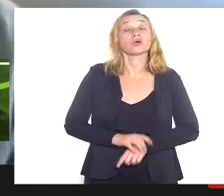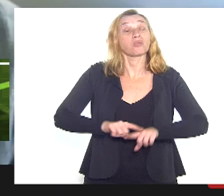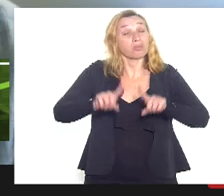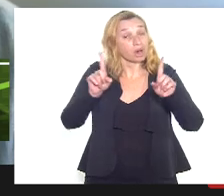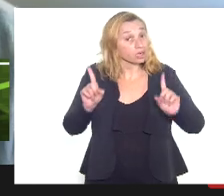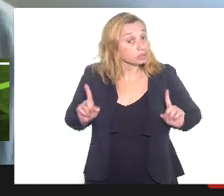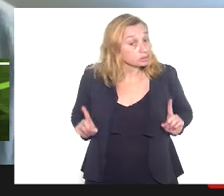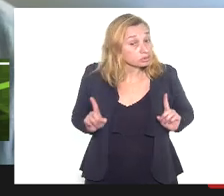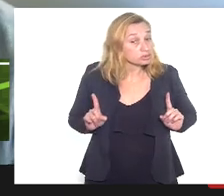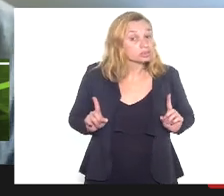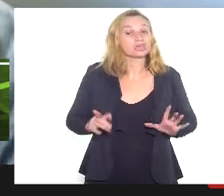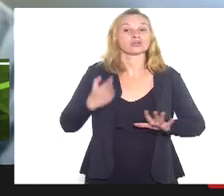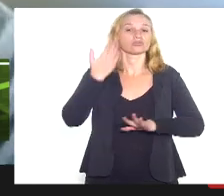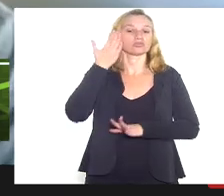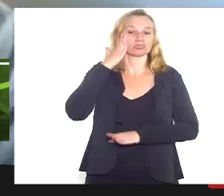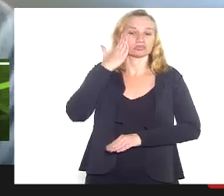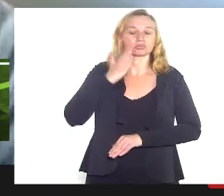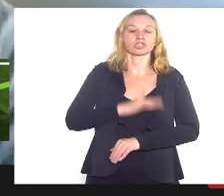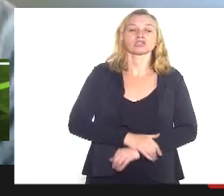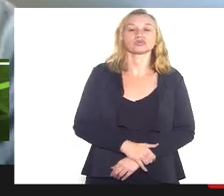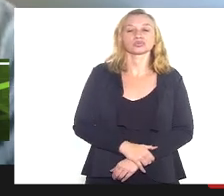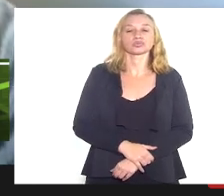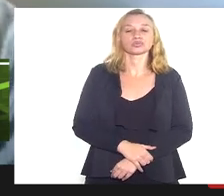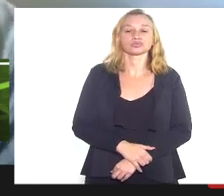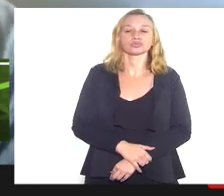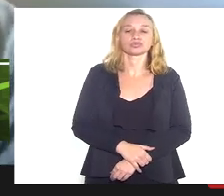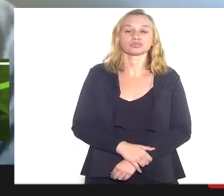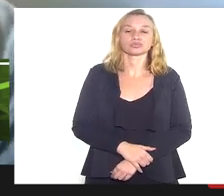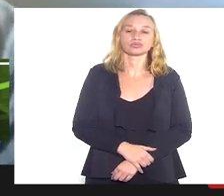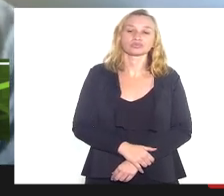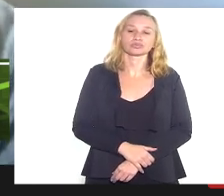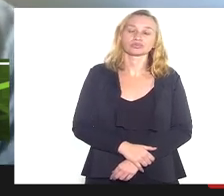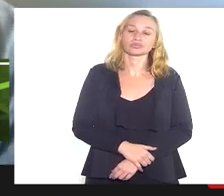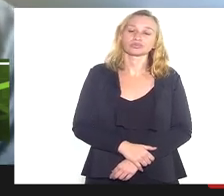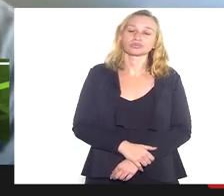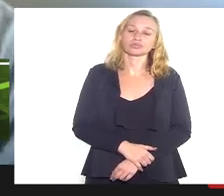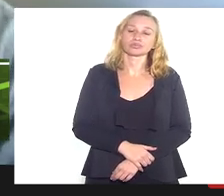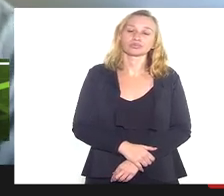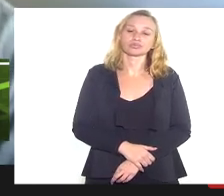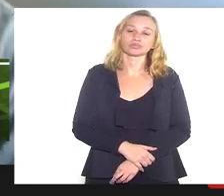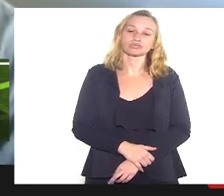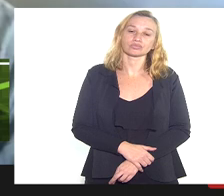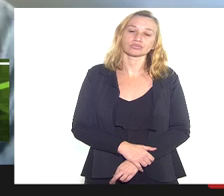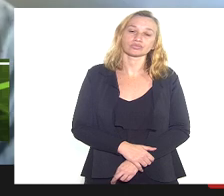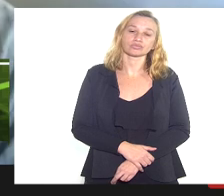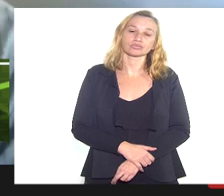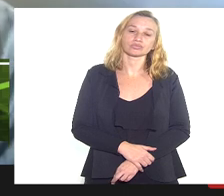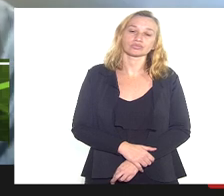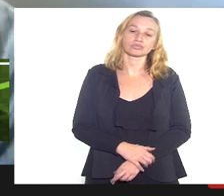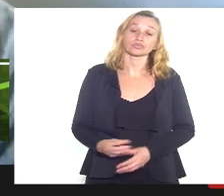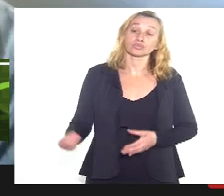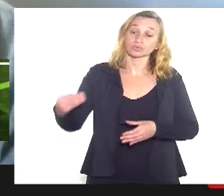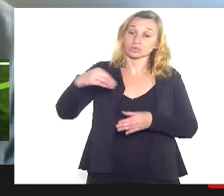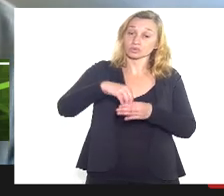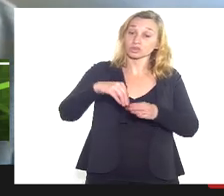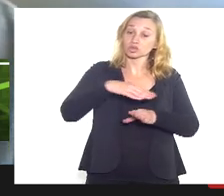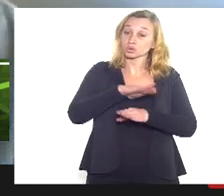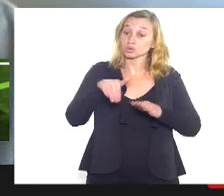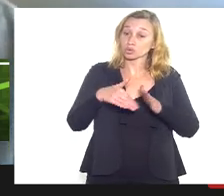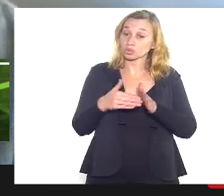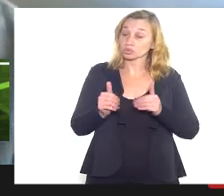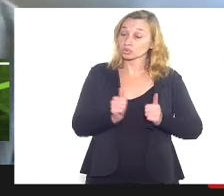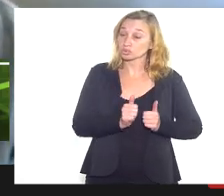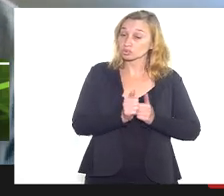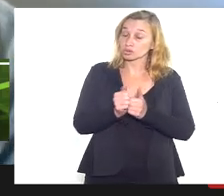Mas eu entendo, dentro do princípio que a gente está tentando conduzir